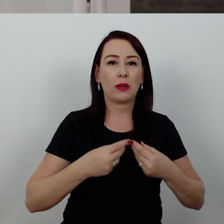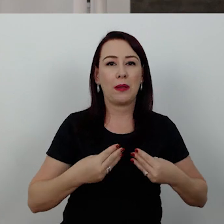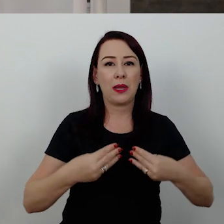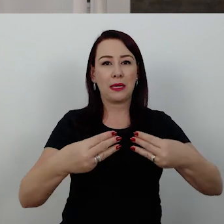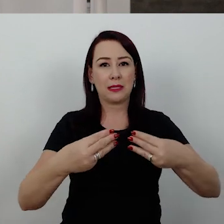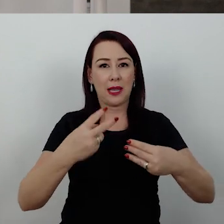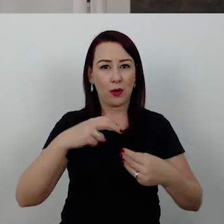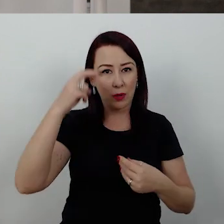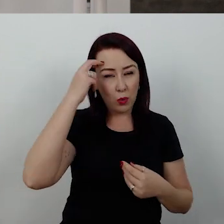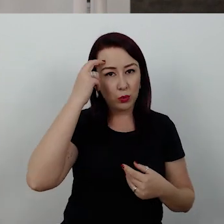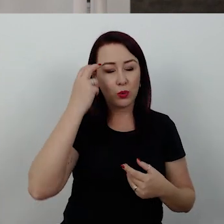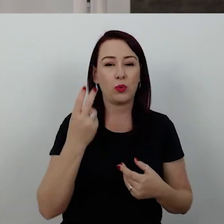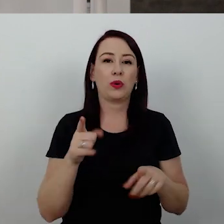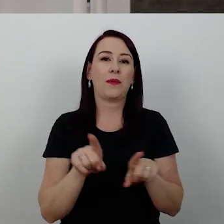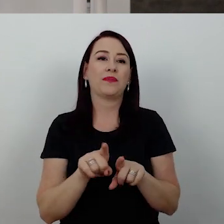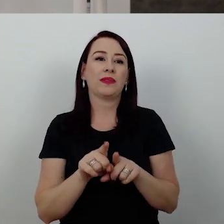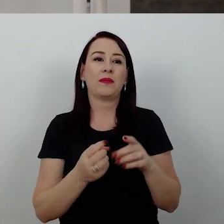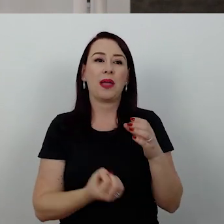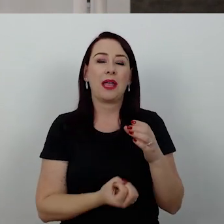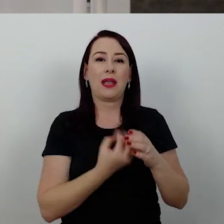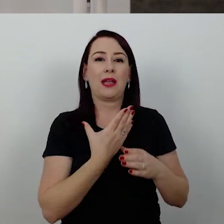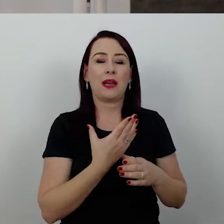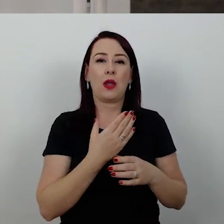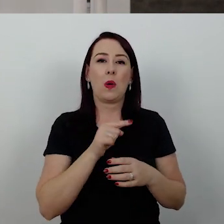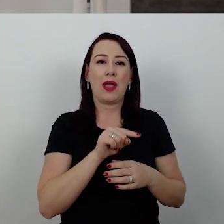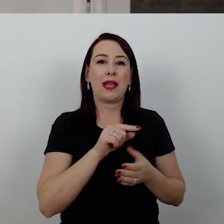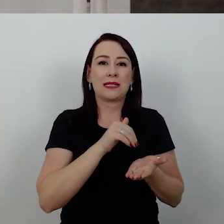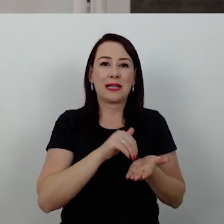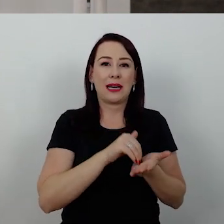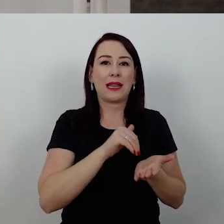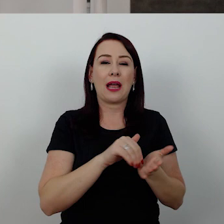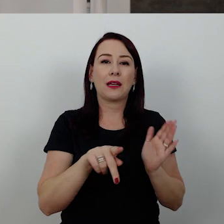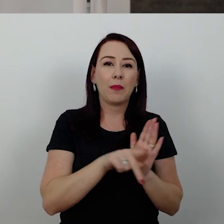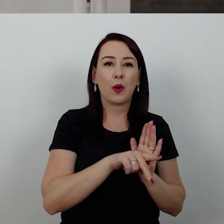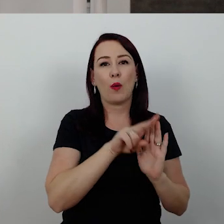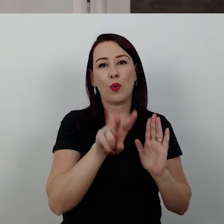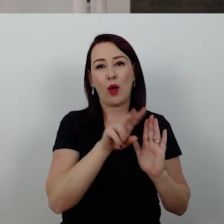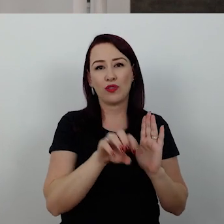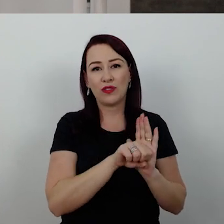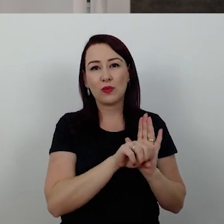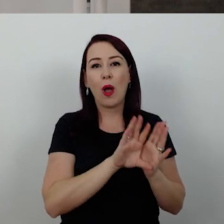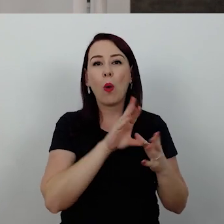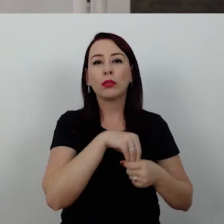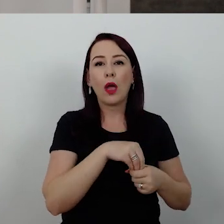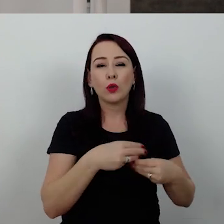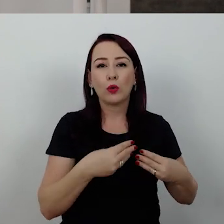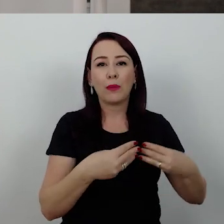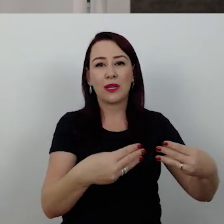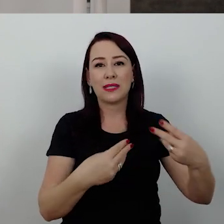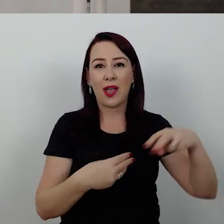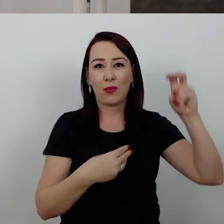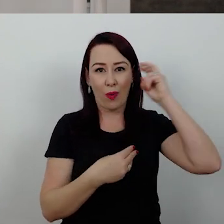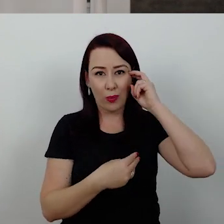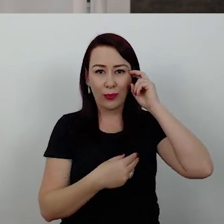a gente tem, né, a recriação, né, do MINC ali, a Secretaria de Audiovisual. Então, eu acredito que são